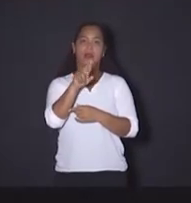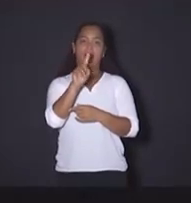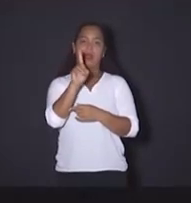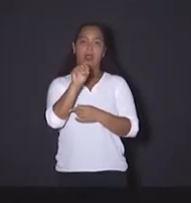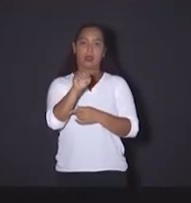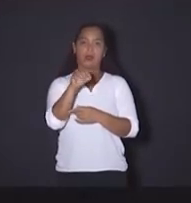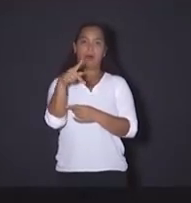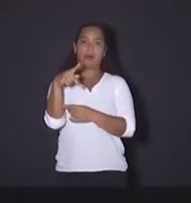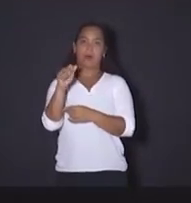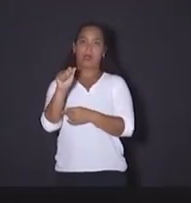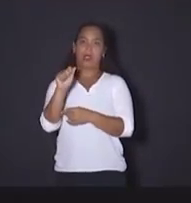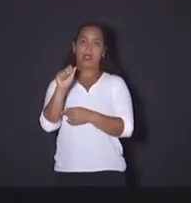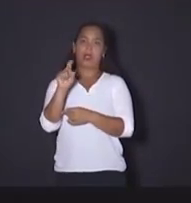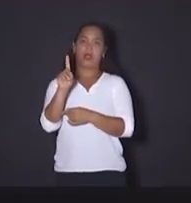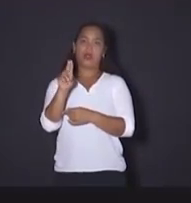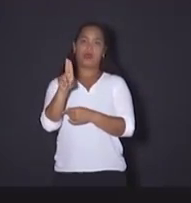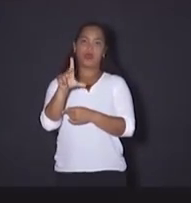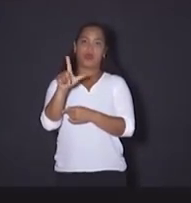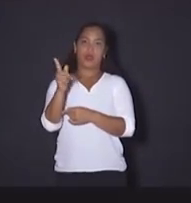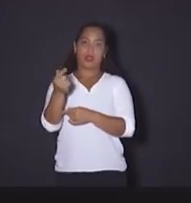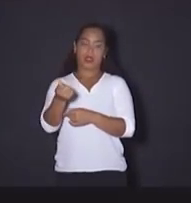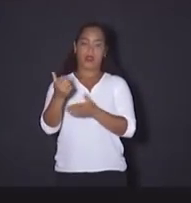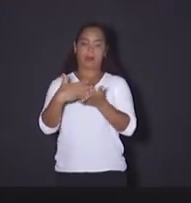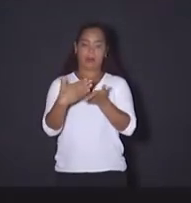página 132,